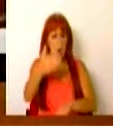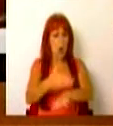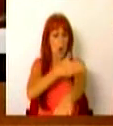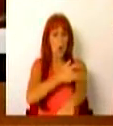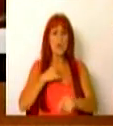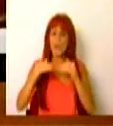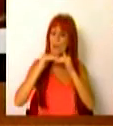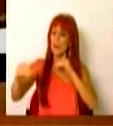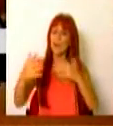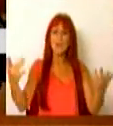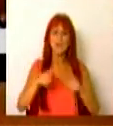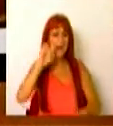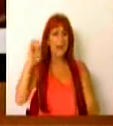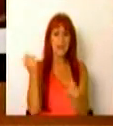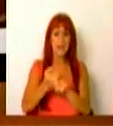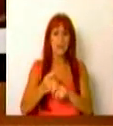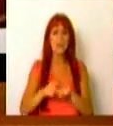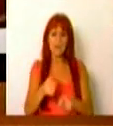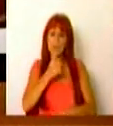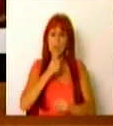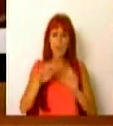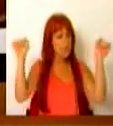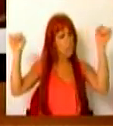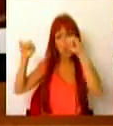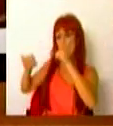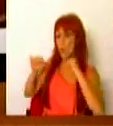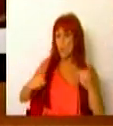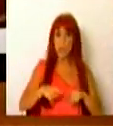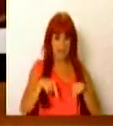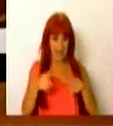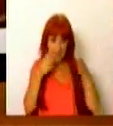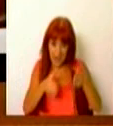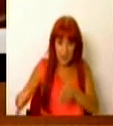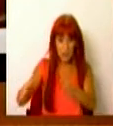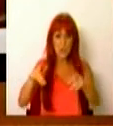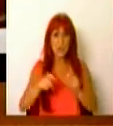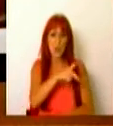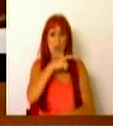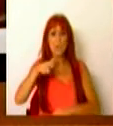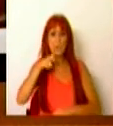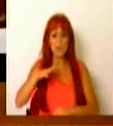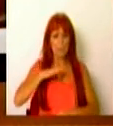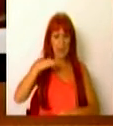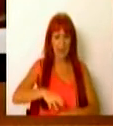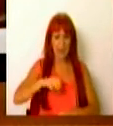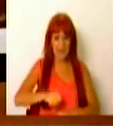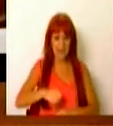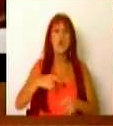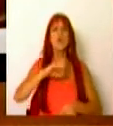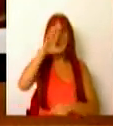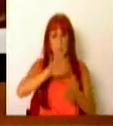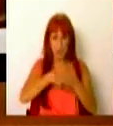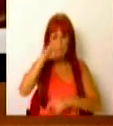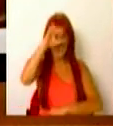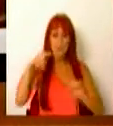A estabilidade exige decisões consensualizadas. É nesta direção que aponta o compromisso do PS e o programa do Governo.